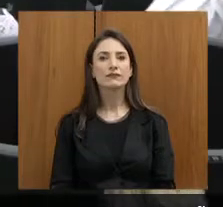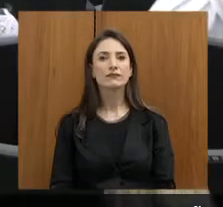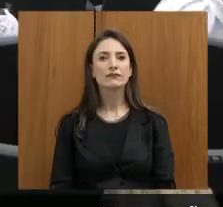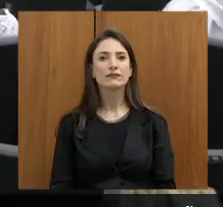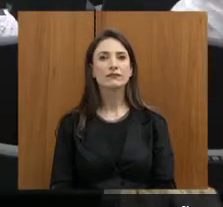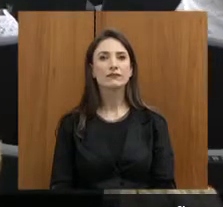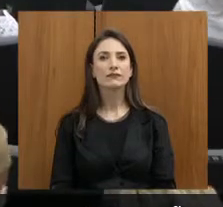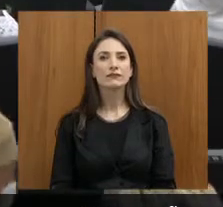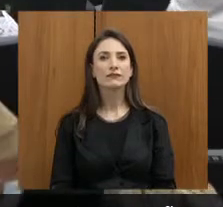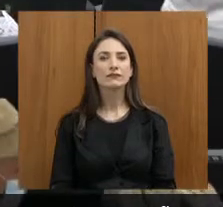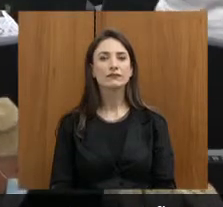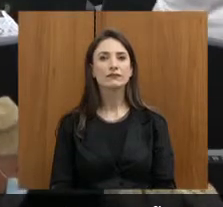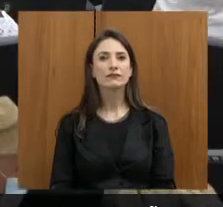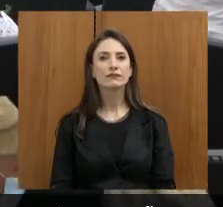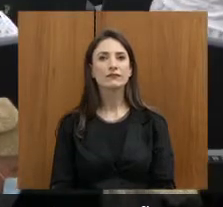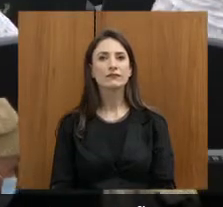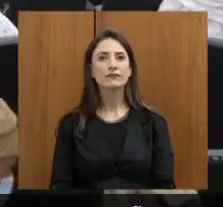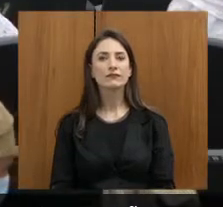online